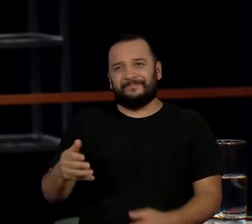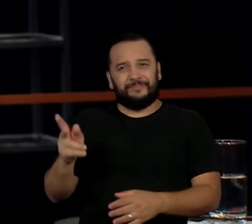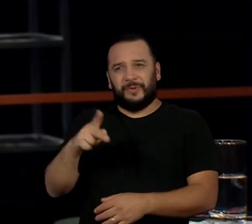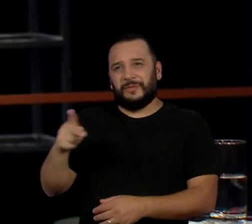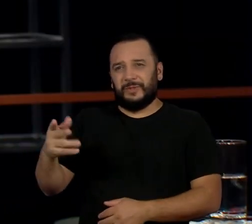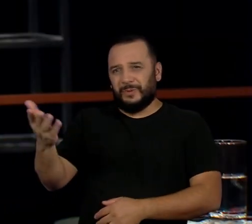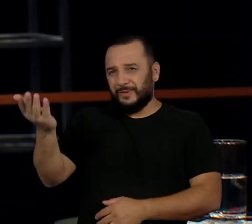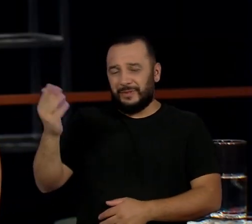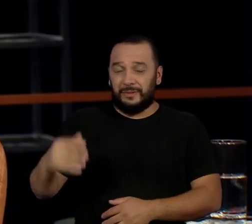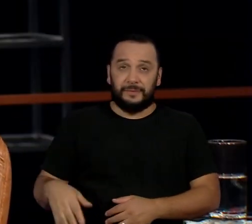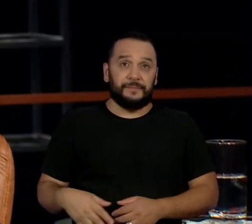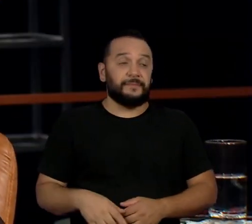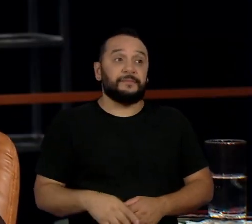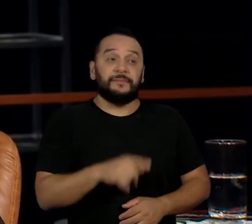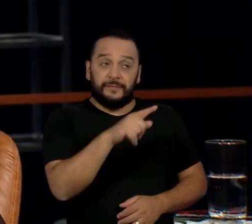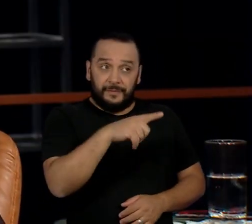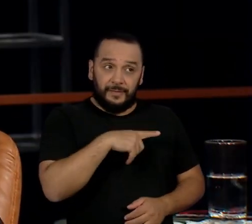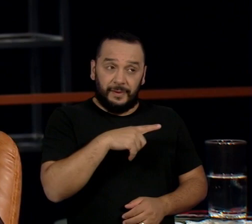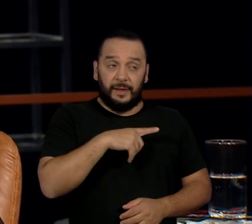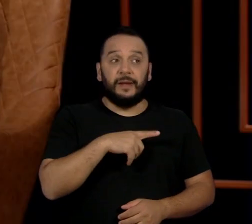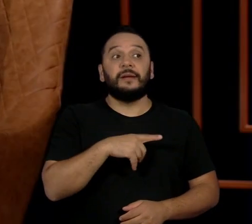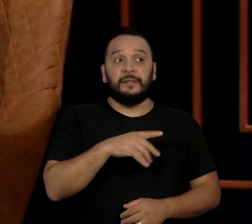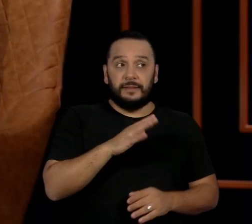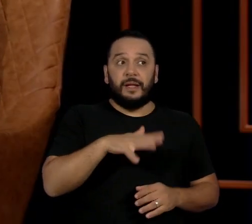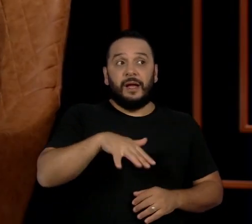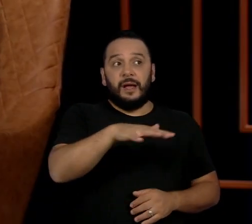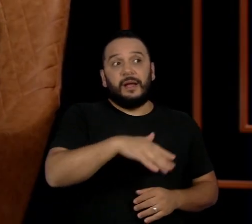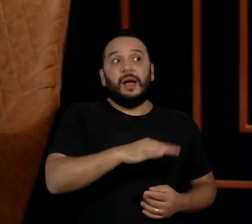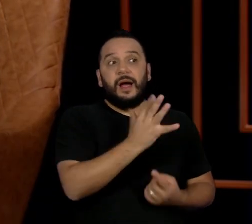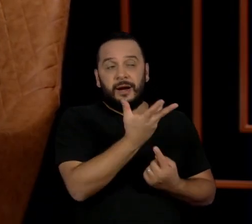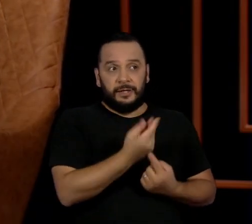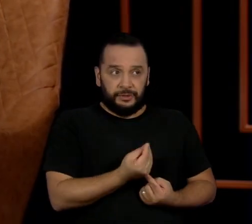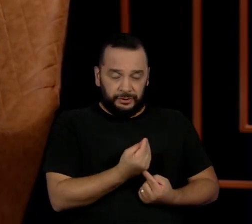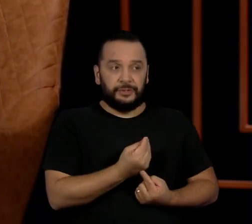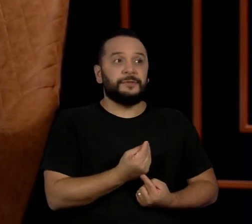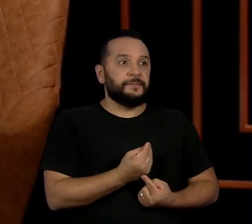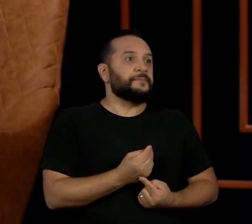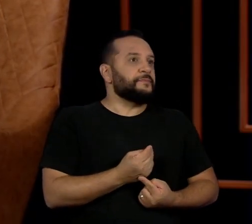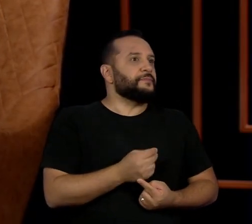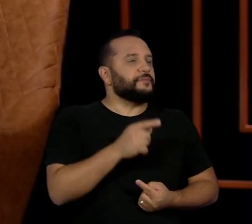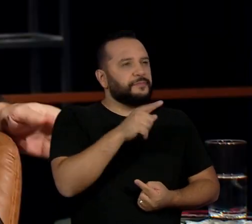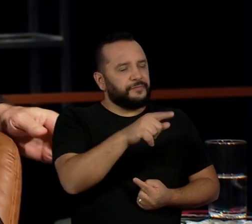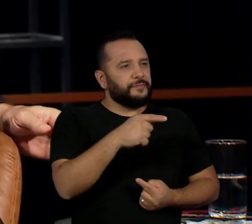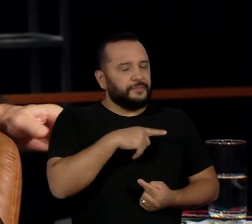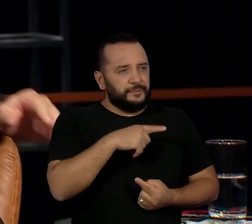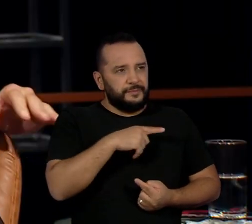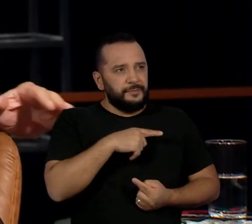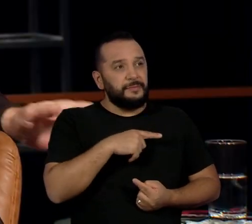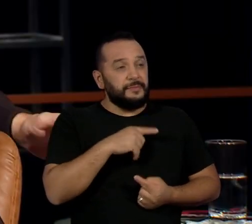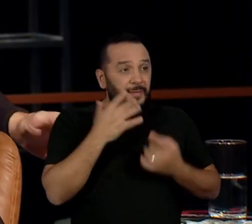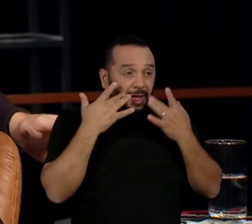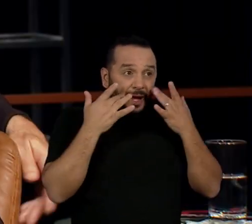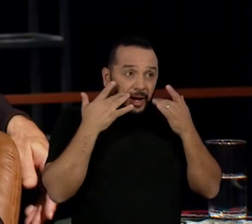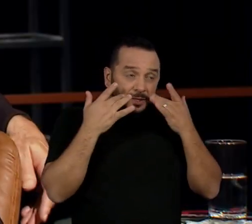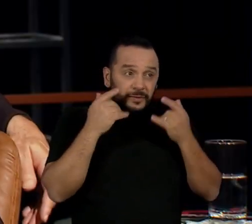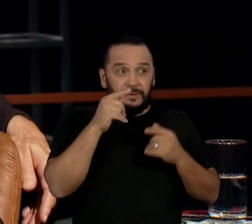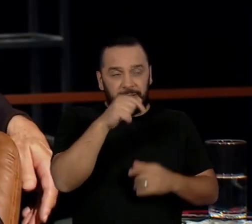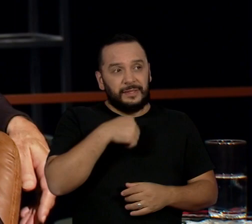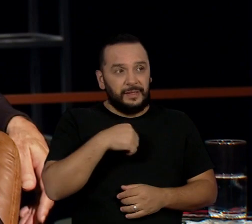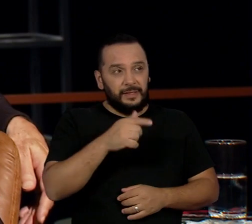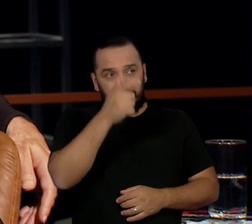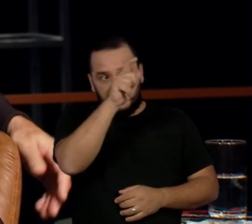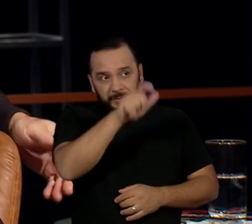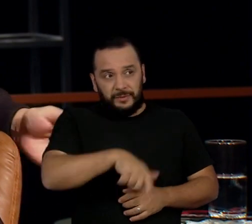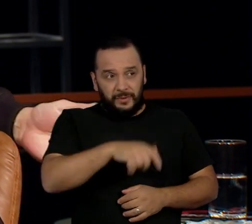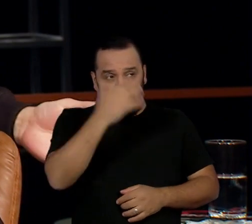arte dramática, você tem um grande ídolo e já disse que, se pudesse, representaria todas as peças dele, o tempo todo. Nós